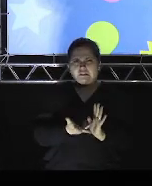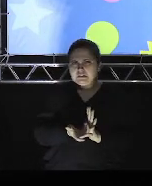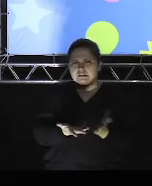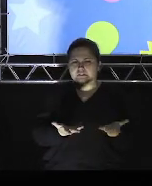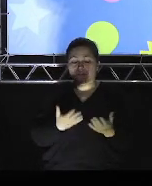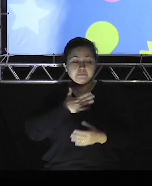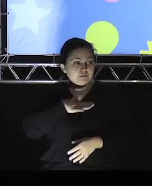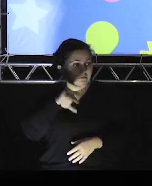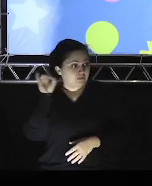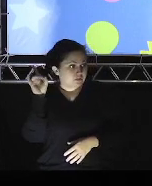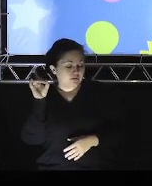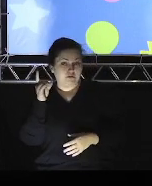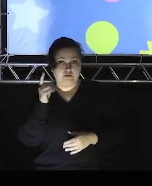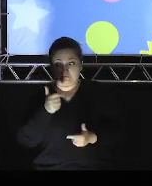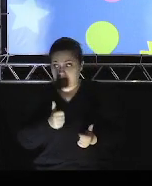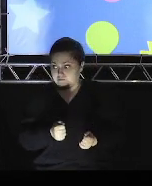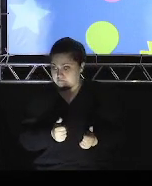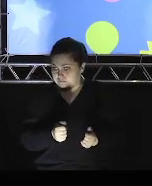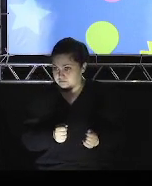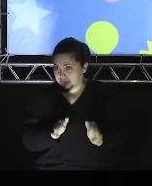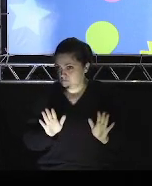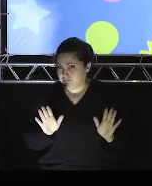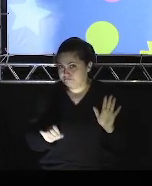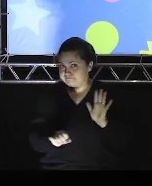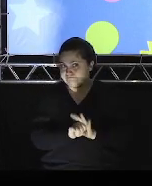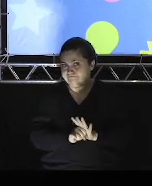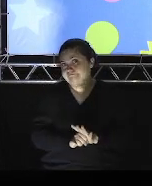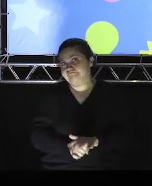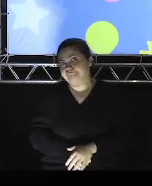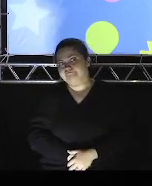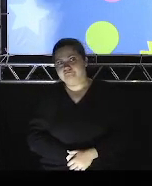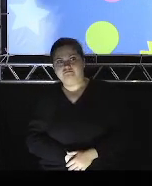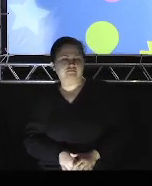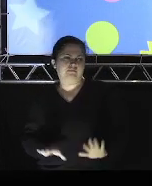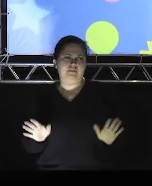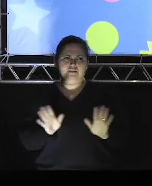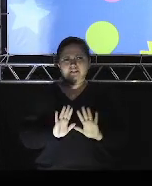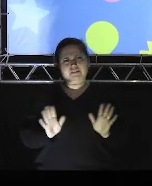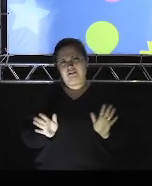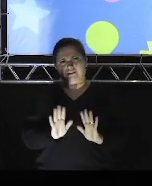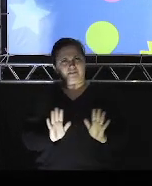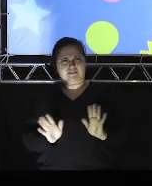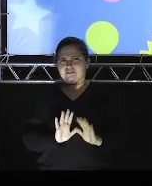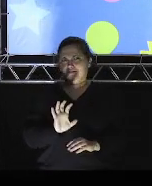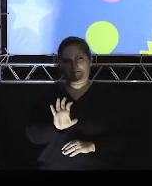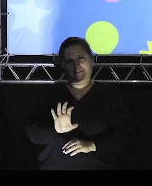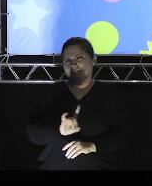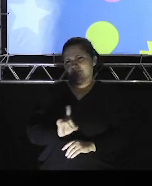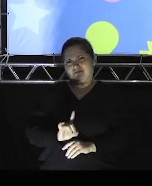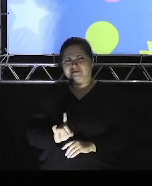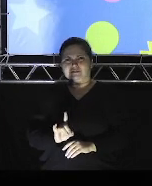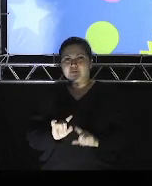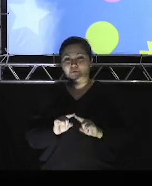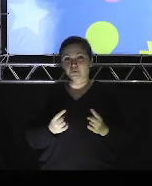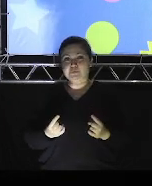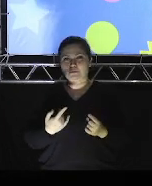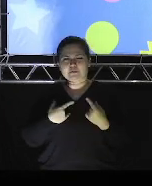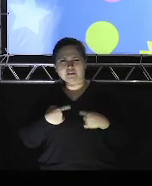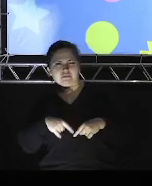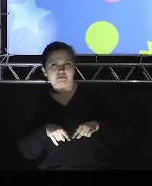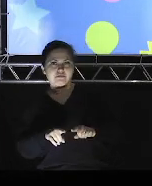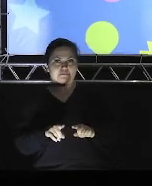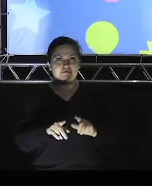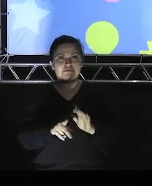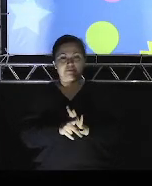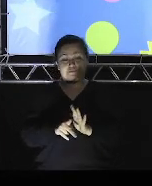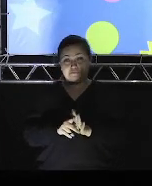céu, né? Fudeu, né? Aquela coisa, né? Não, gente, não é sobre isso. Mas a provocação da